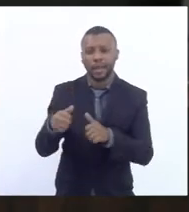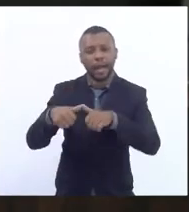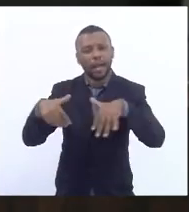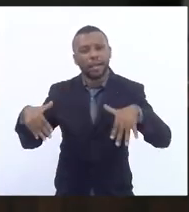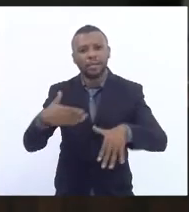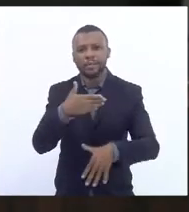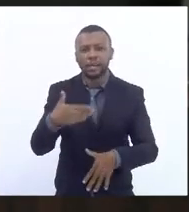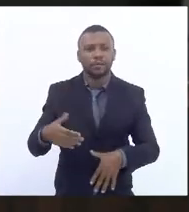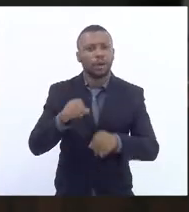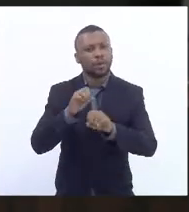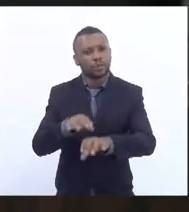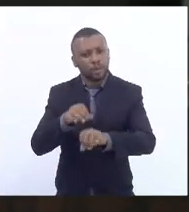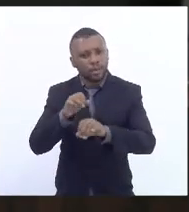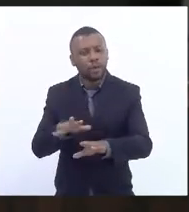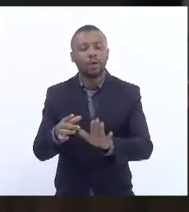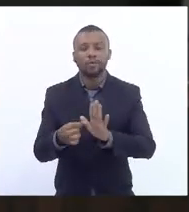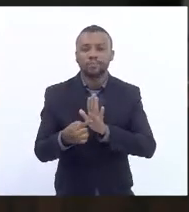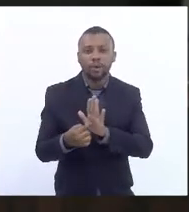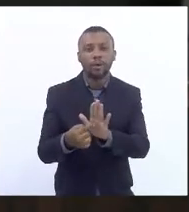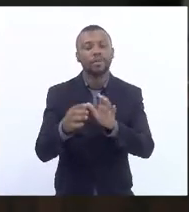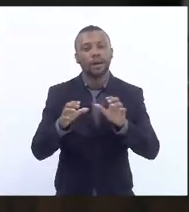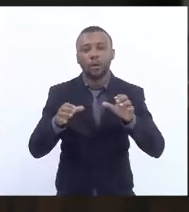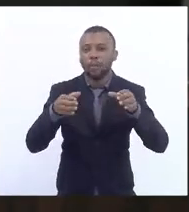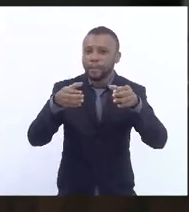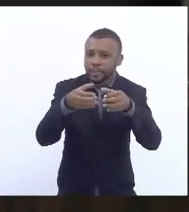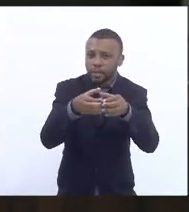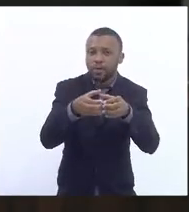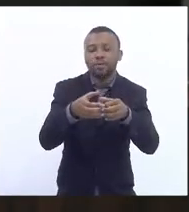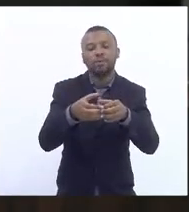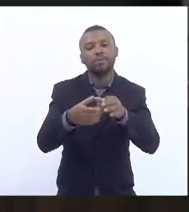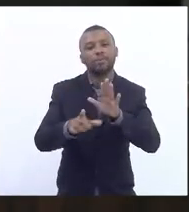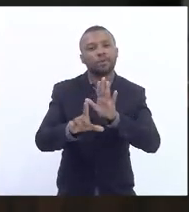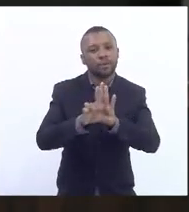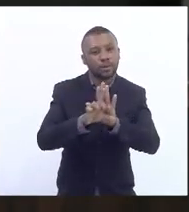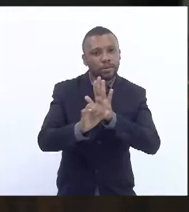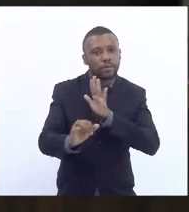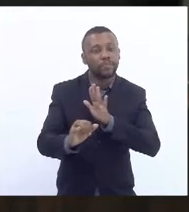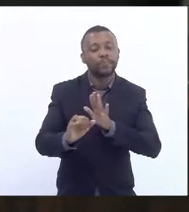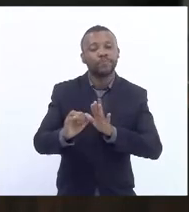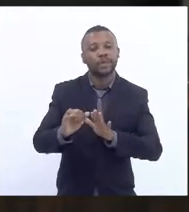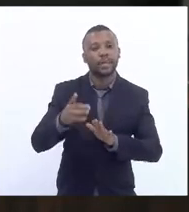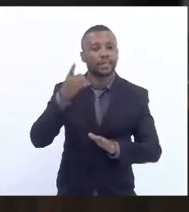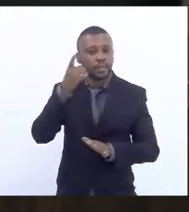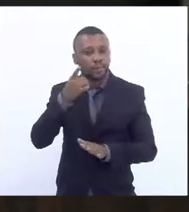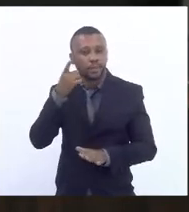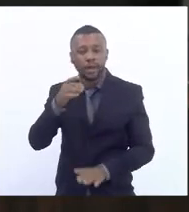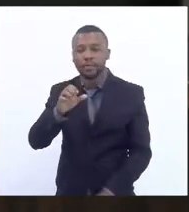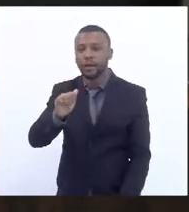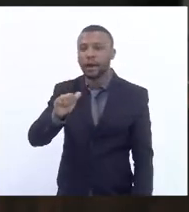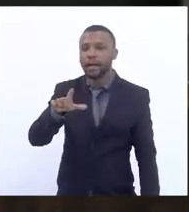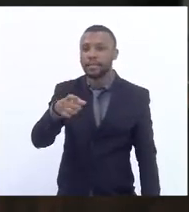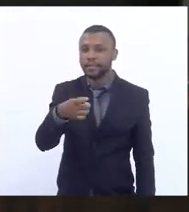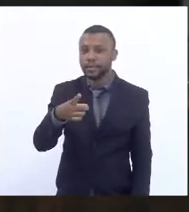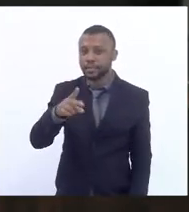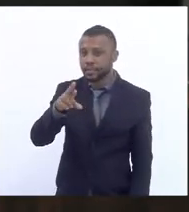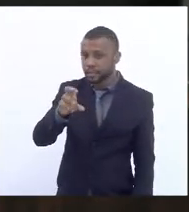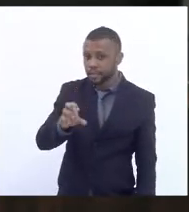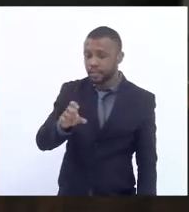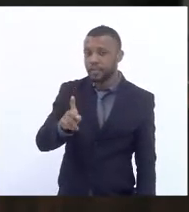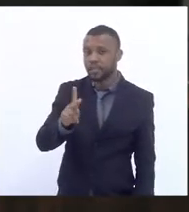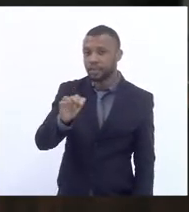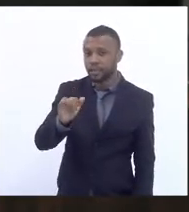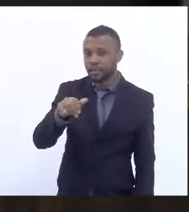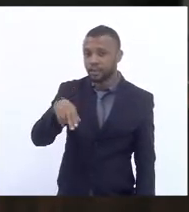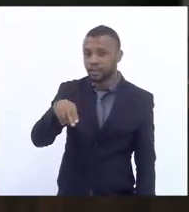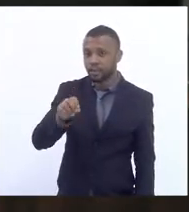Comissão de Indicações Legislativas, favorável, deputado Alexandre Knoploch. Em discussão, não havendo quem queira discutir,